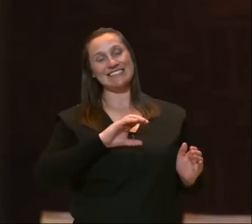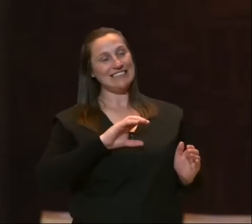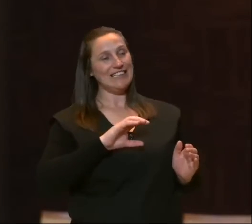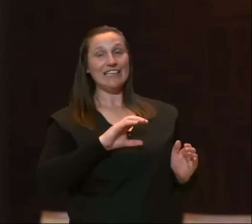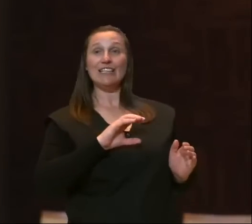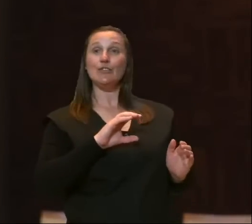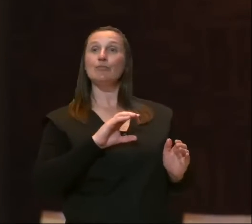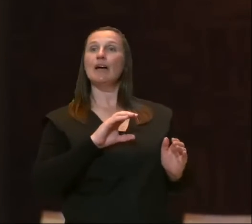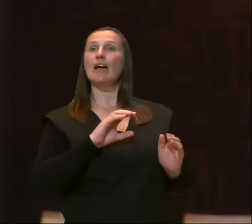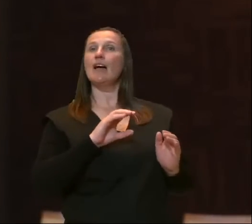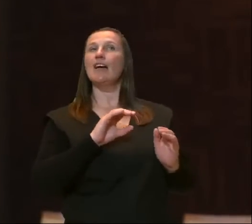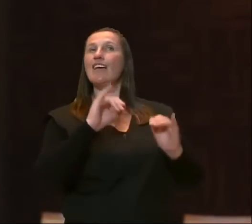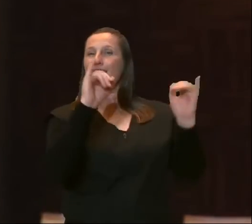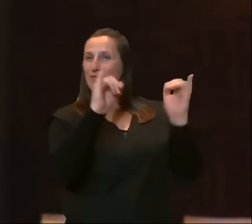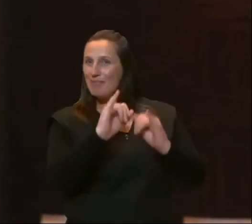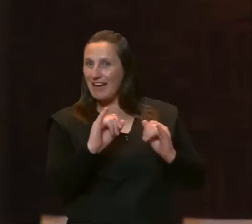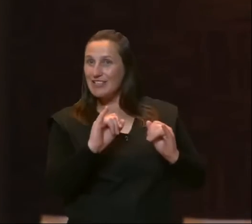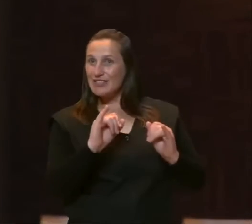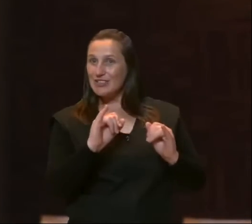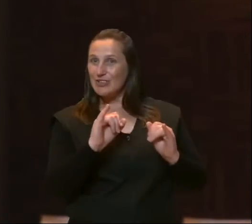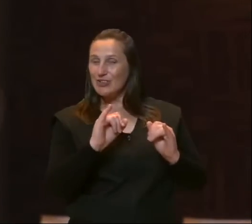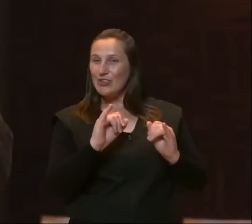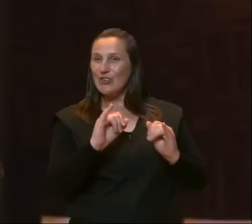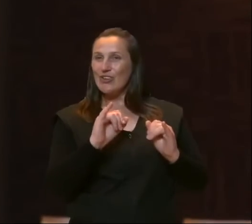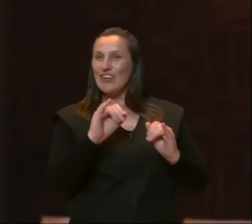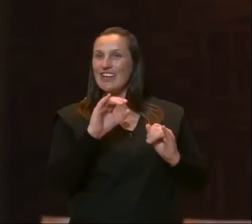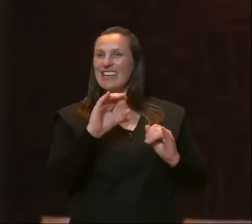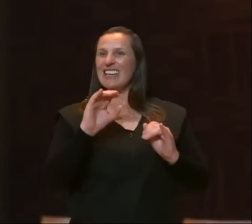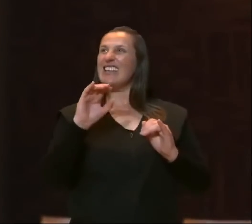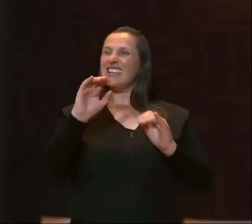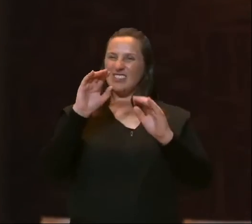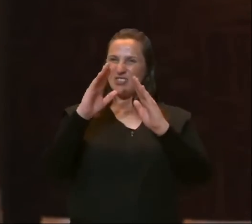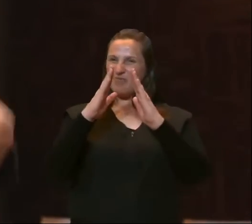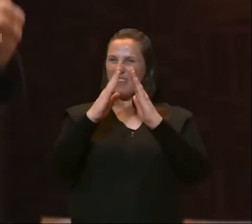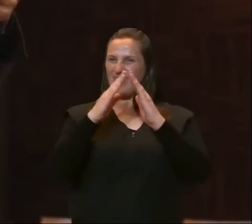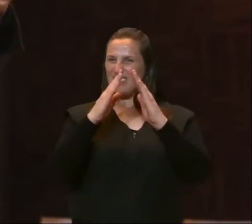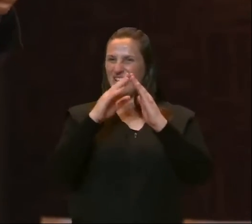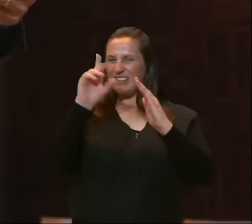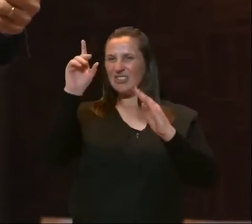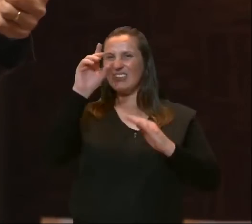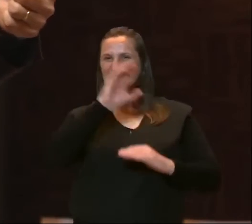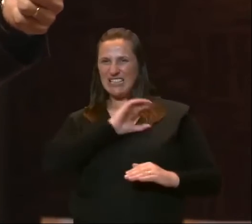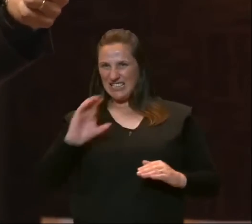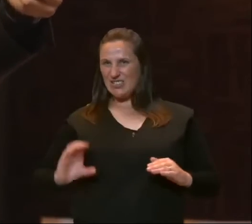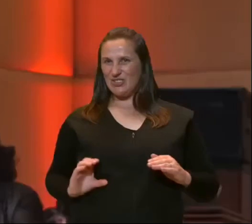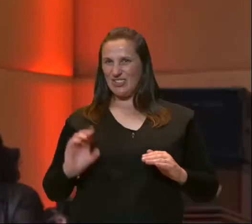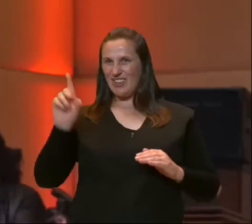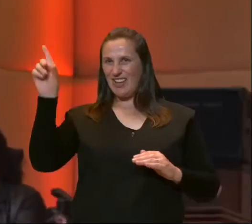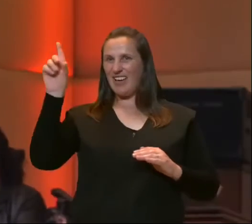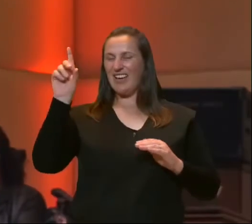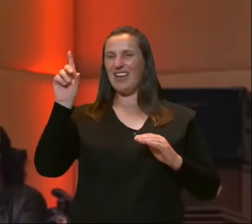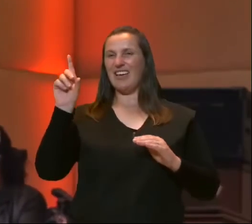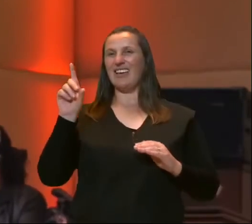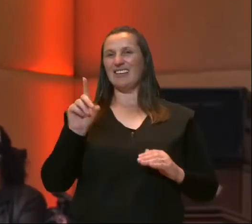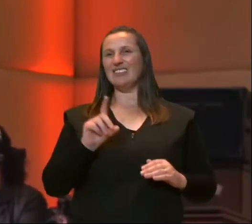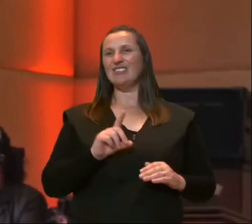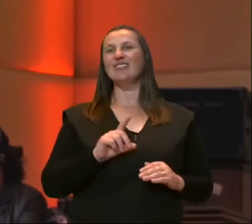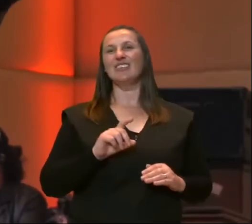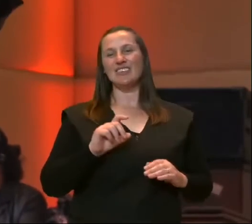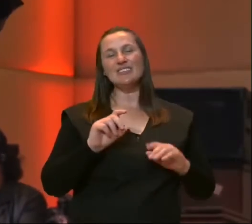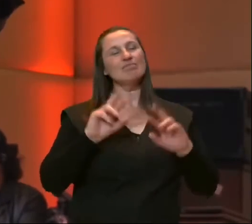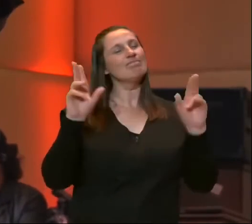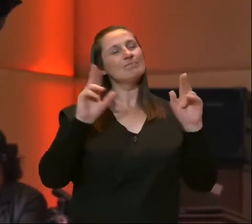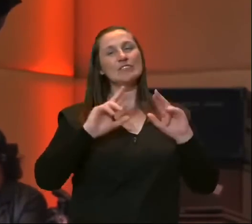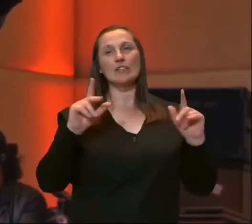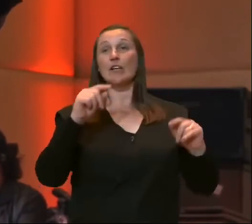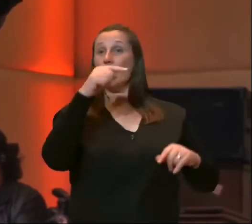ir. Vieram para o Brasil, para Prudentópolis. Aprenderam a língua, ficaram nesse lugar